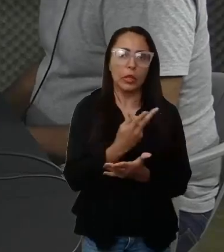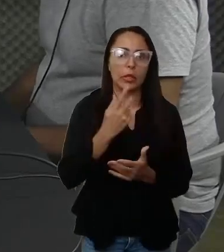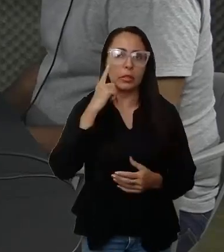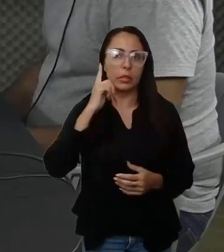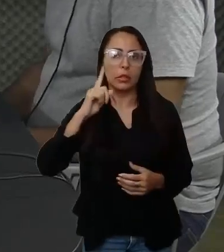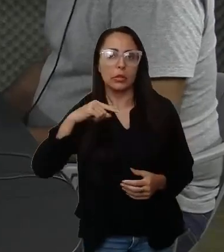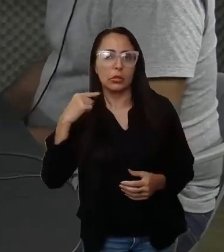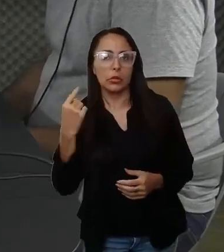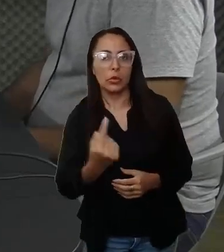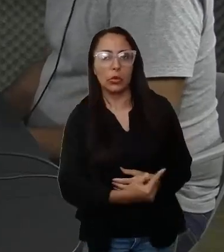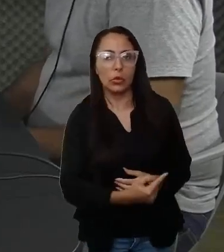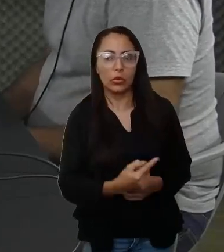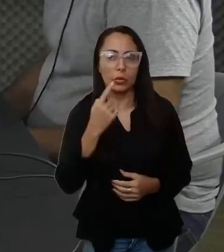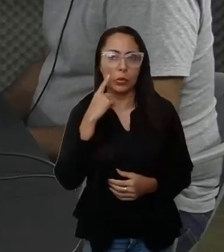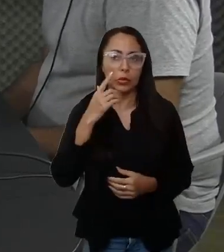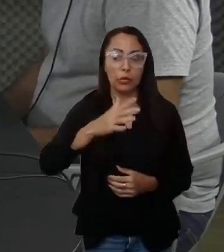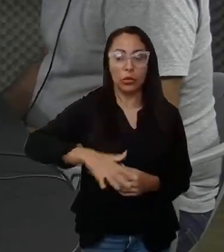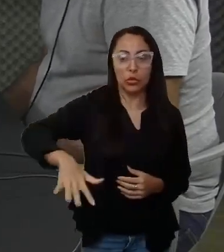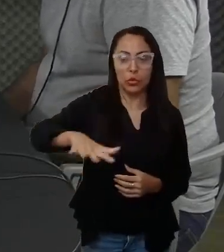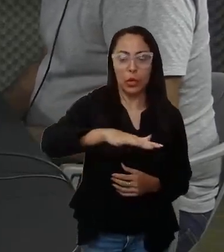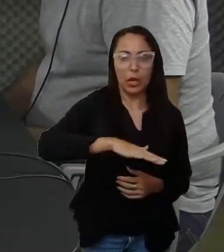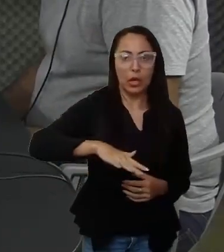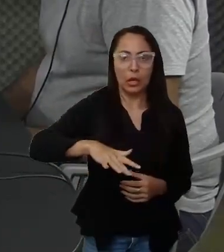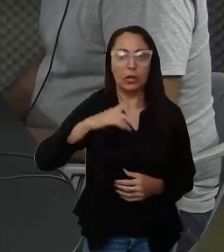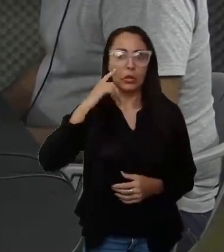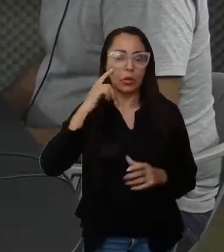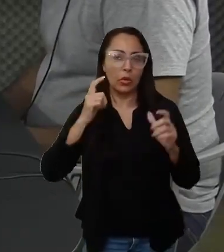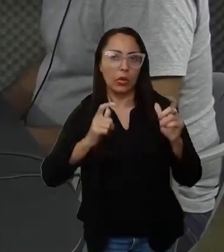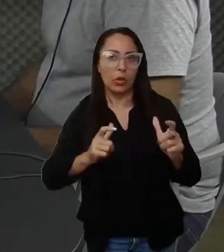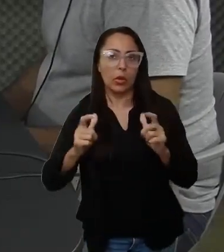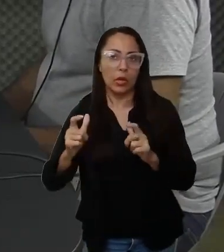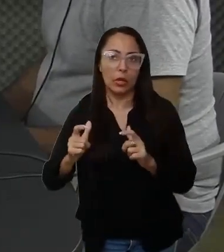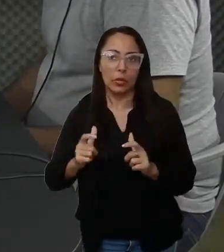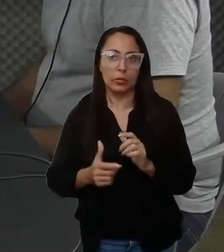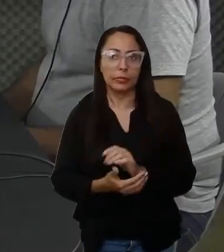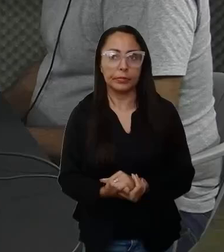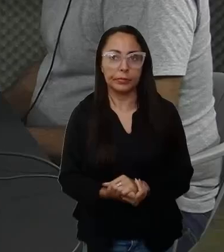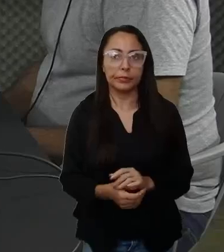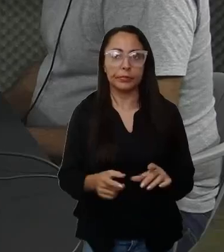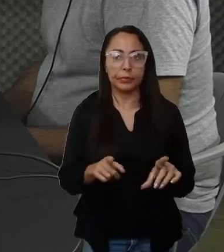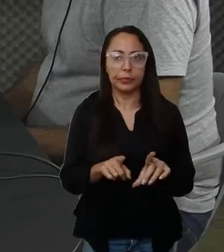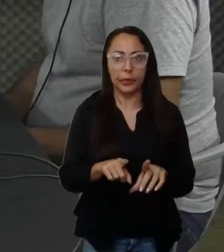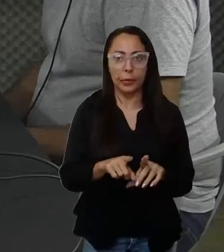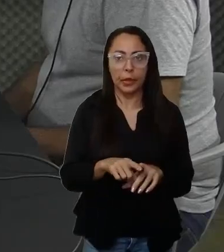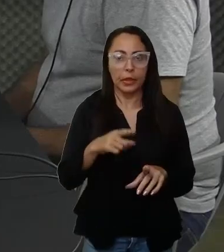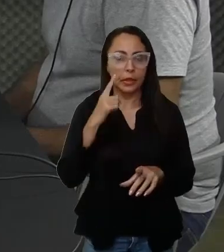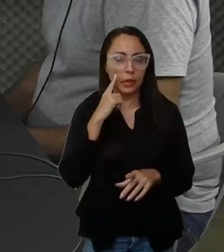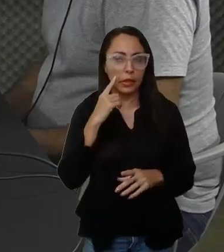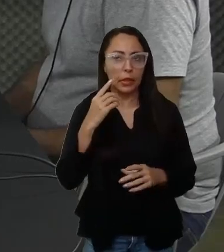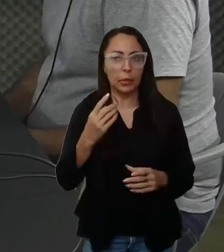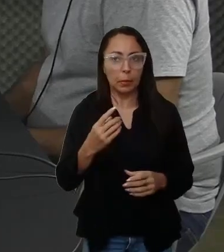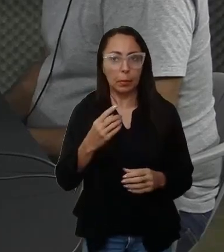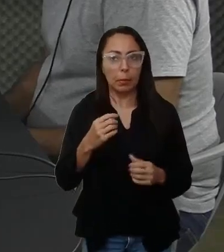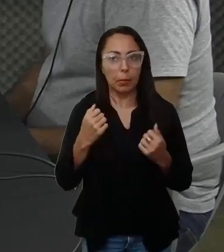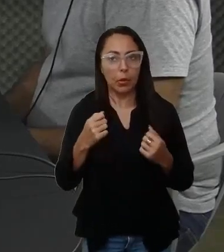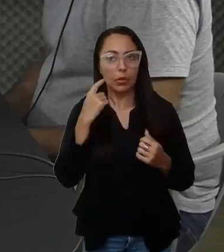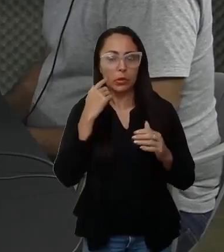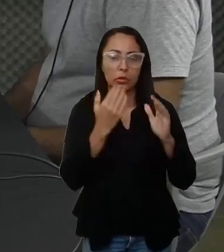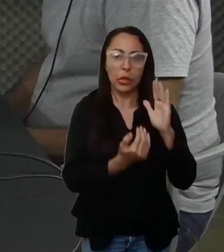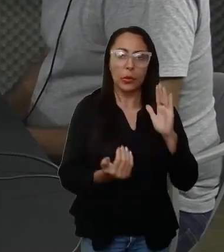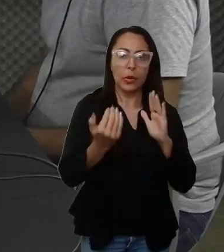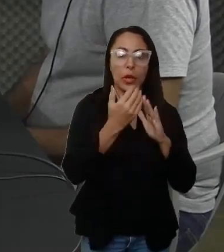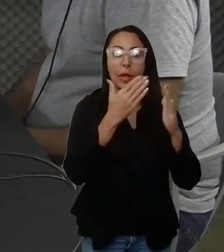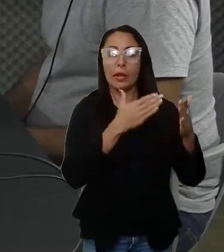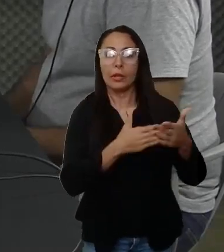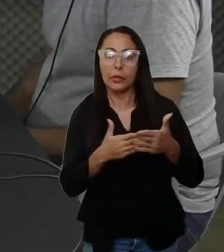nosso, digamos, microespaço, no nosso ecossistema local de escola, mas também que esses benefícios eles possam extrapolar os limites